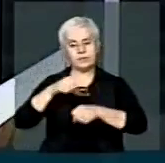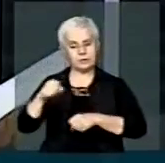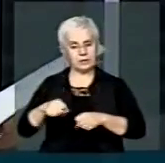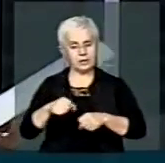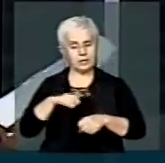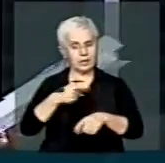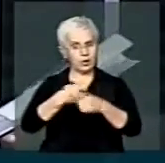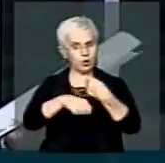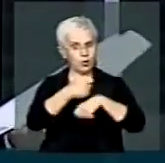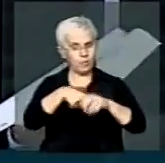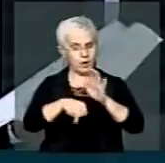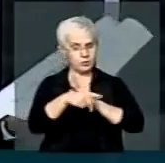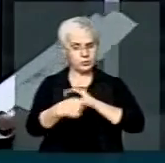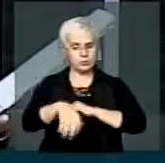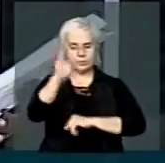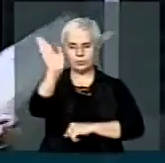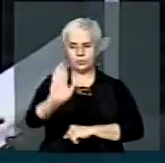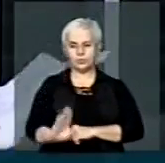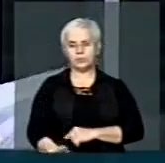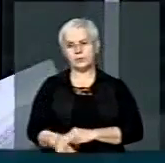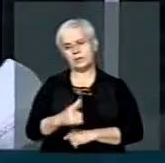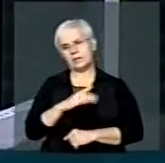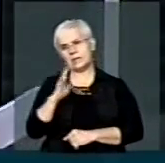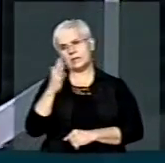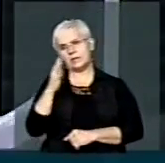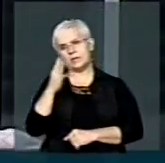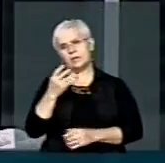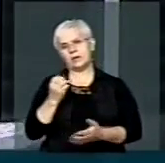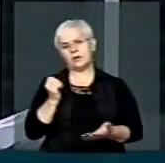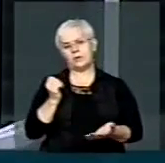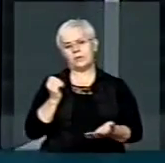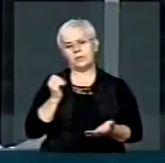ela é comercializada no Brasil, ela paga em média